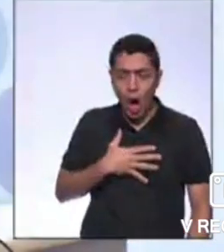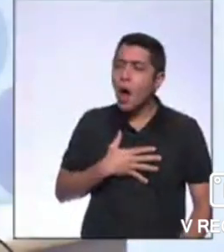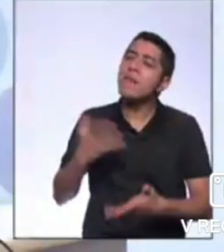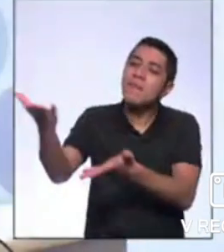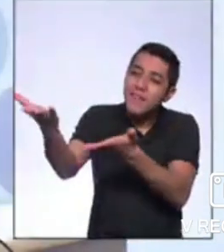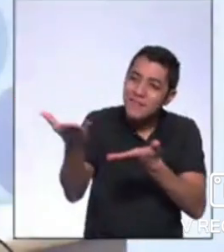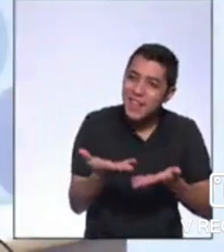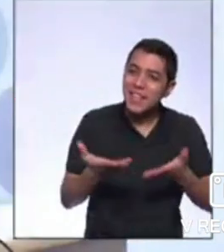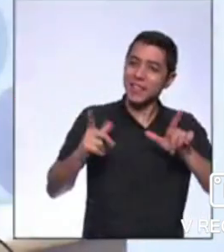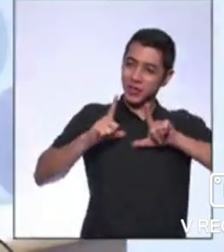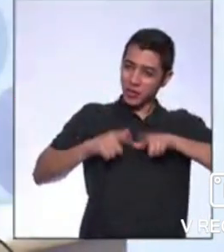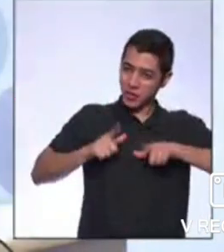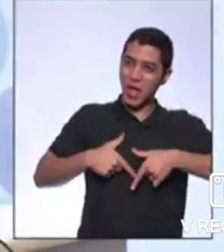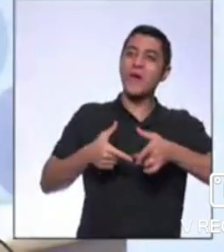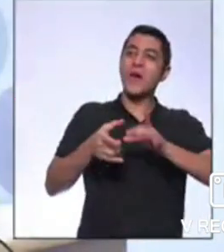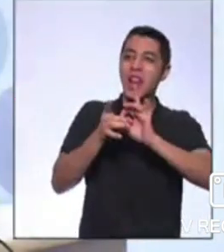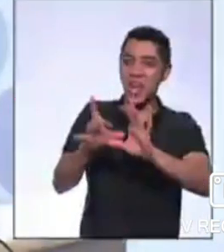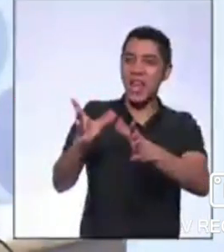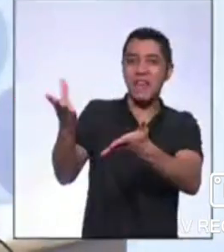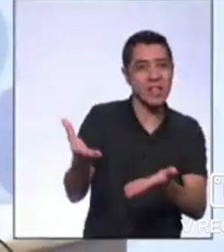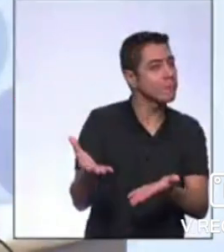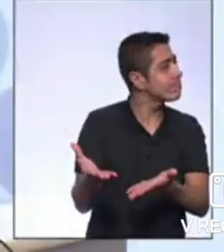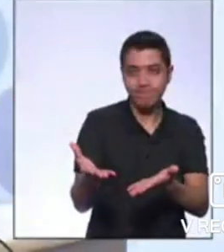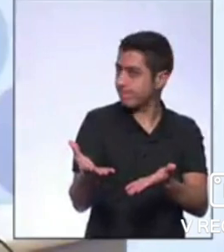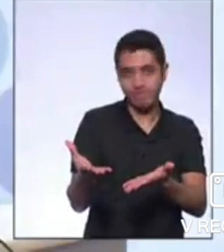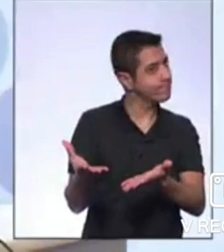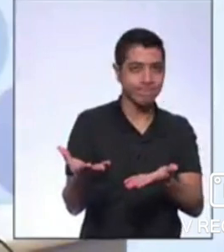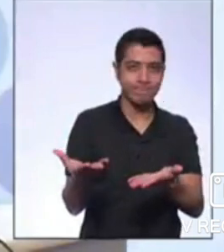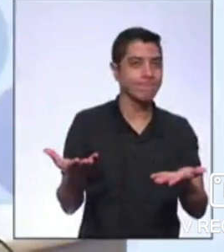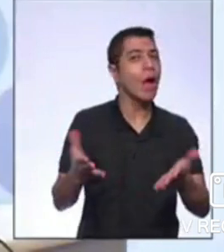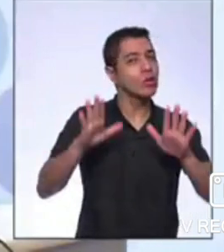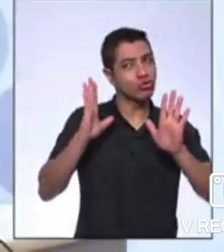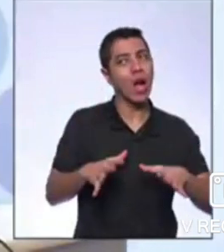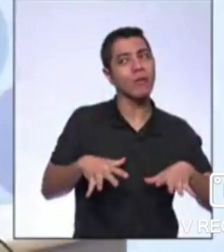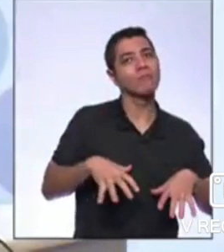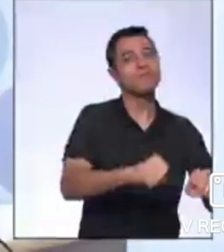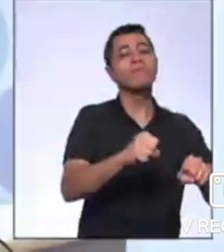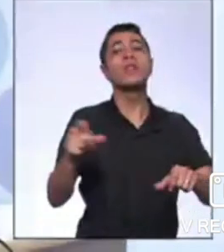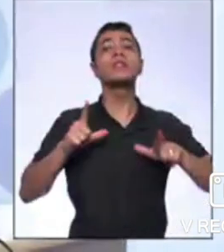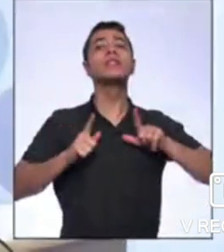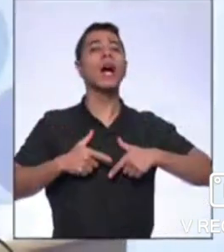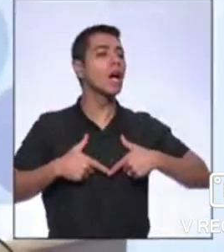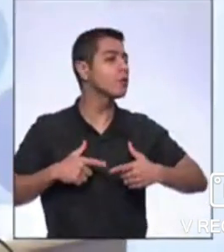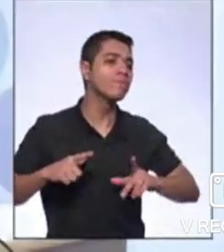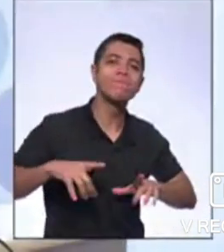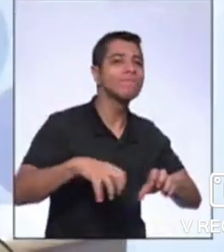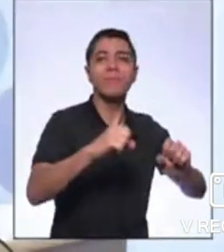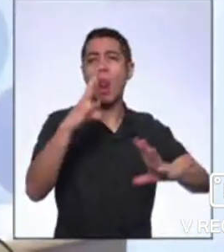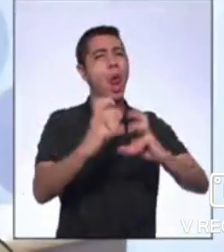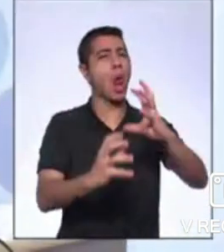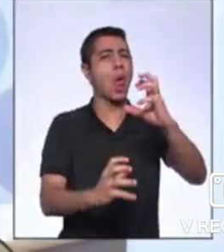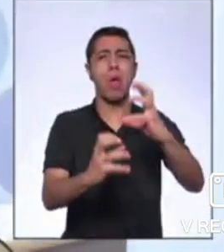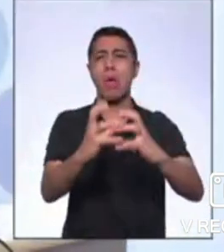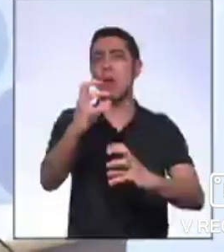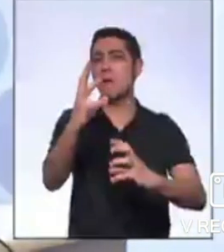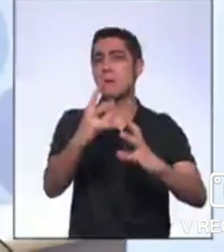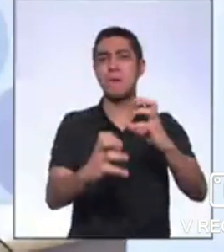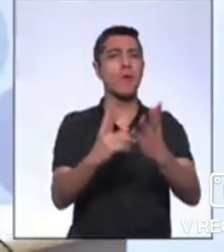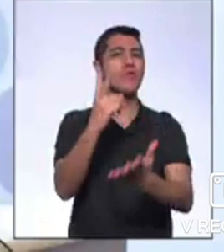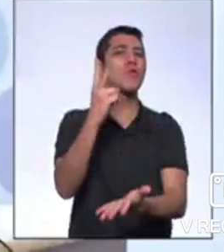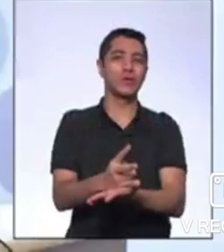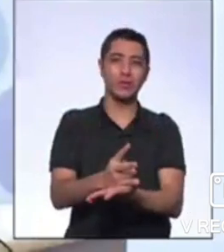mais celeumas, mais conflitos, né, por disputas de território, continuam, e como o professor Carlos